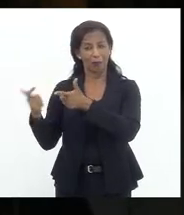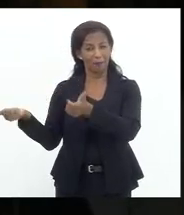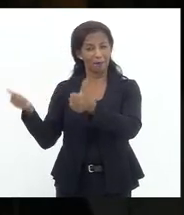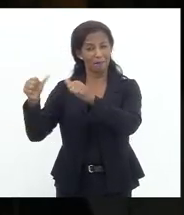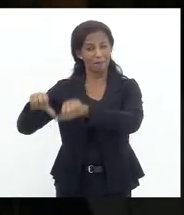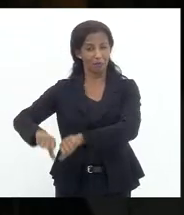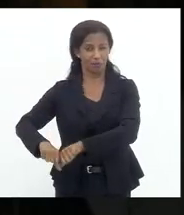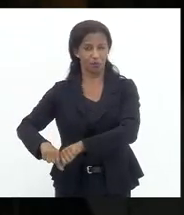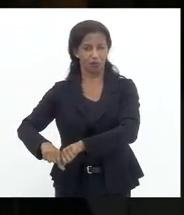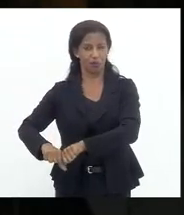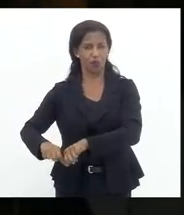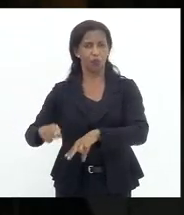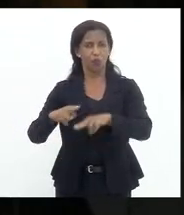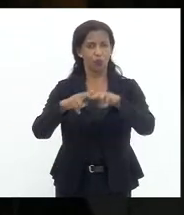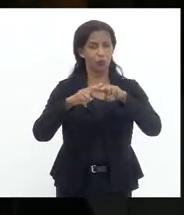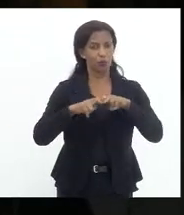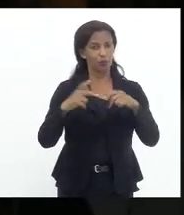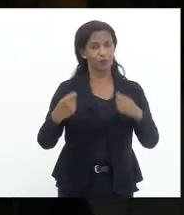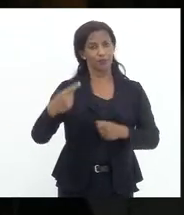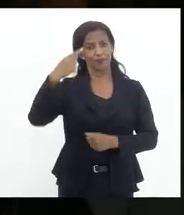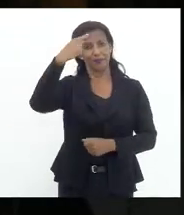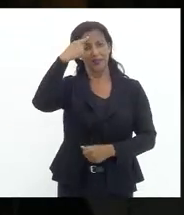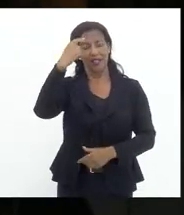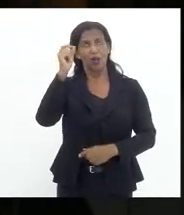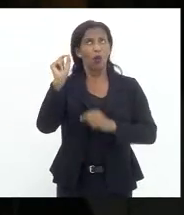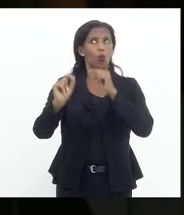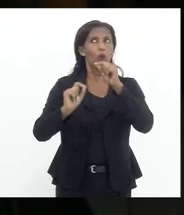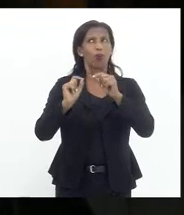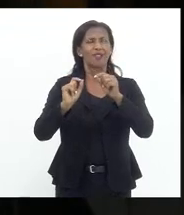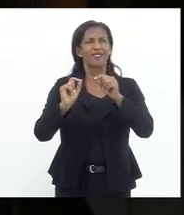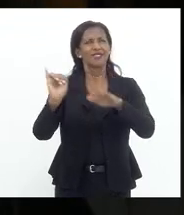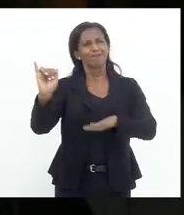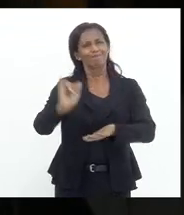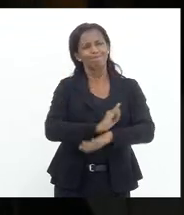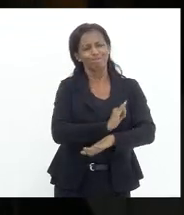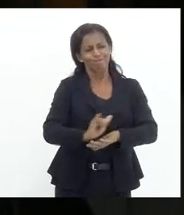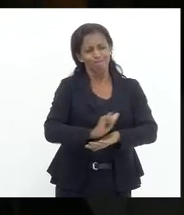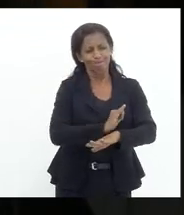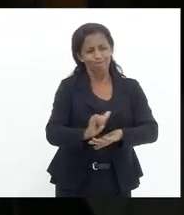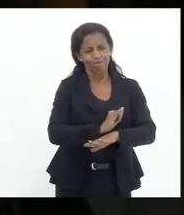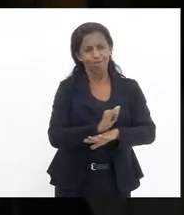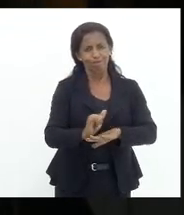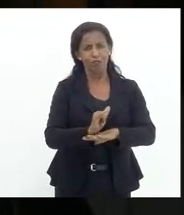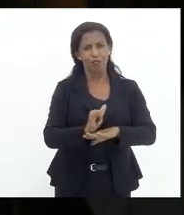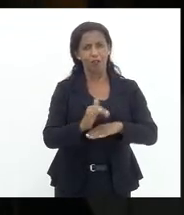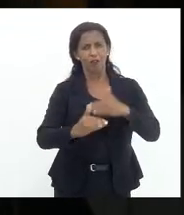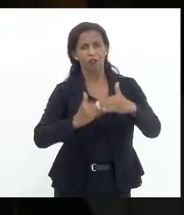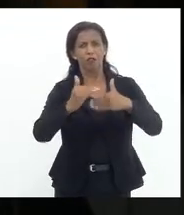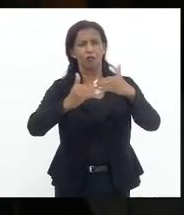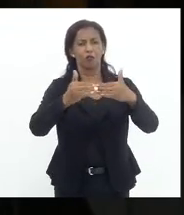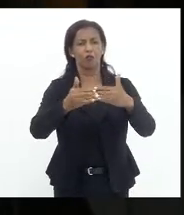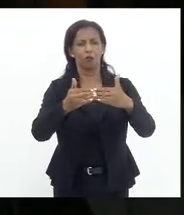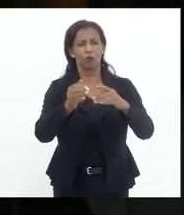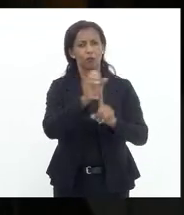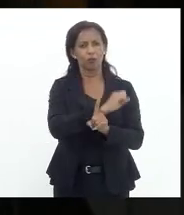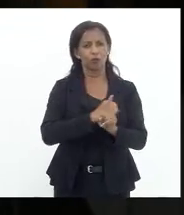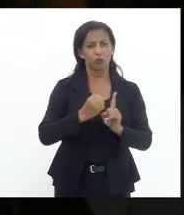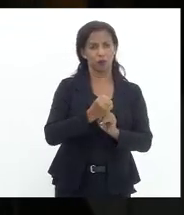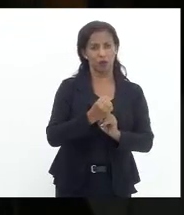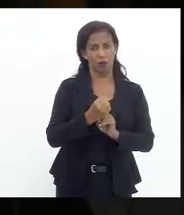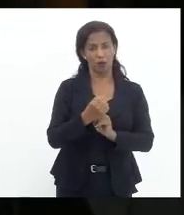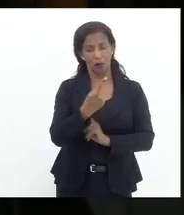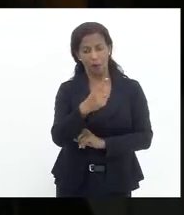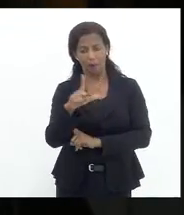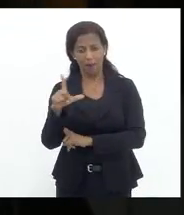por isso que é preciso pensar estrategicamente o nosso projeto de desenvolvimento econômico e social. O que isso significa? Um projeto